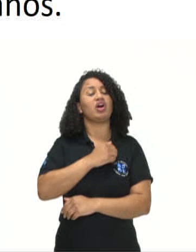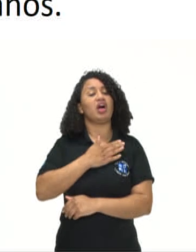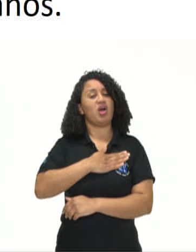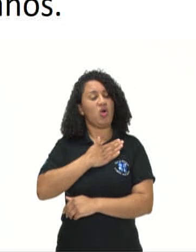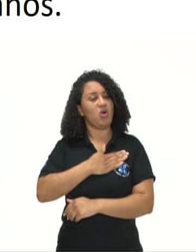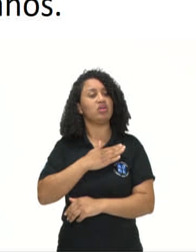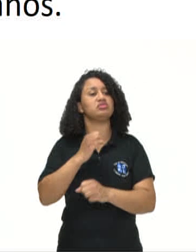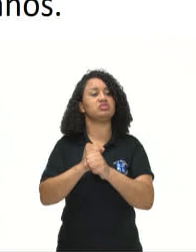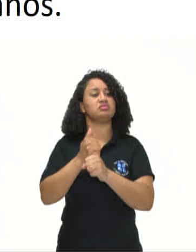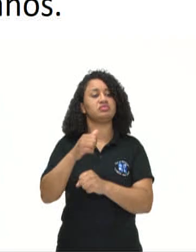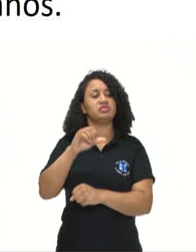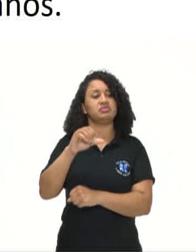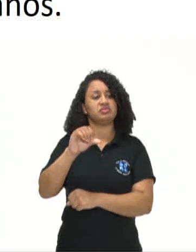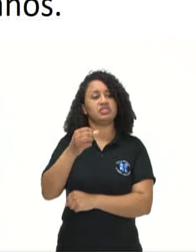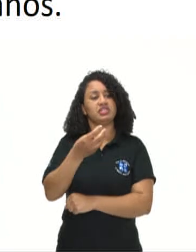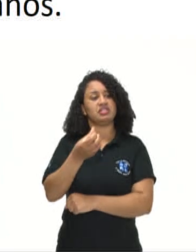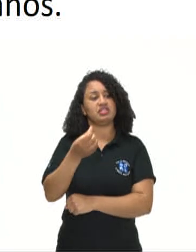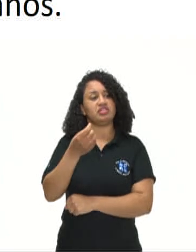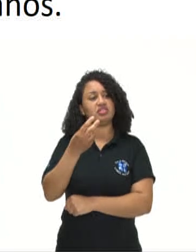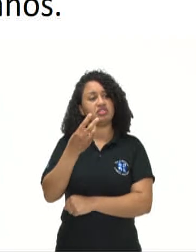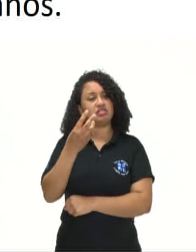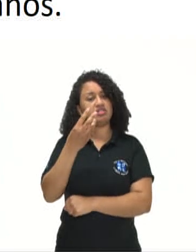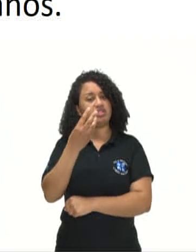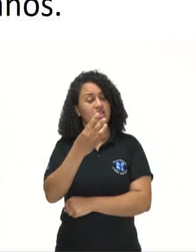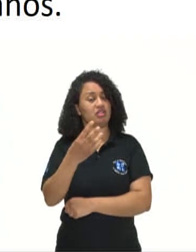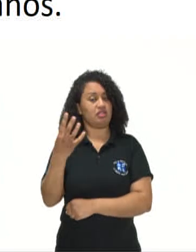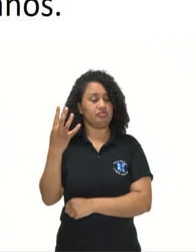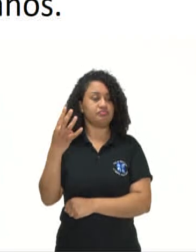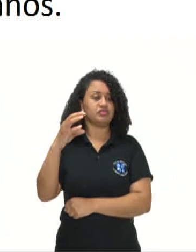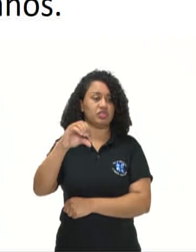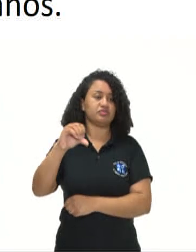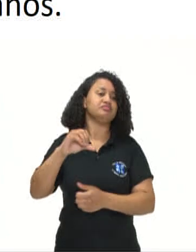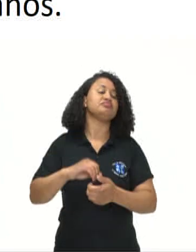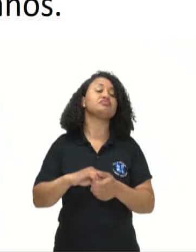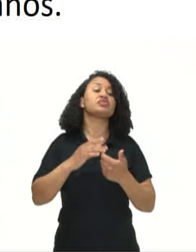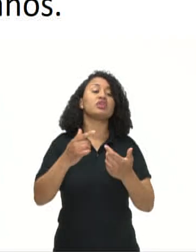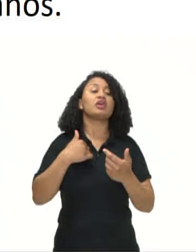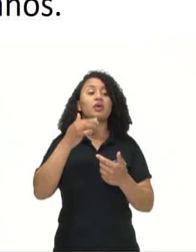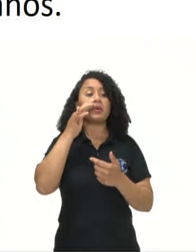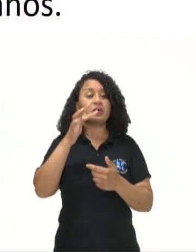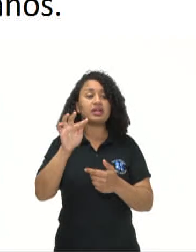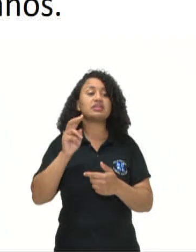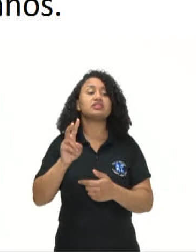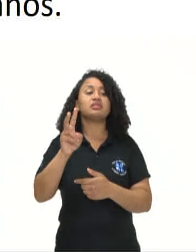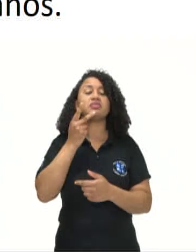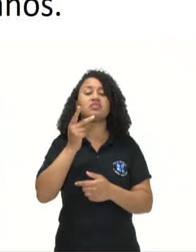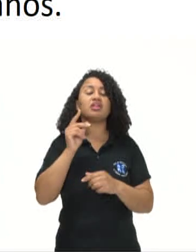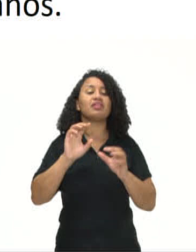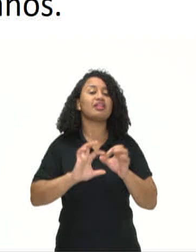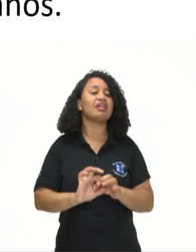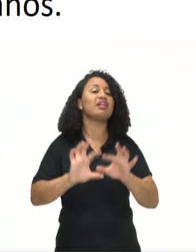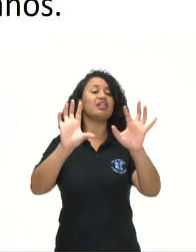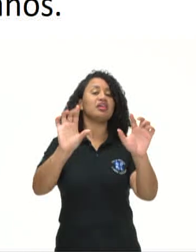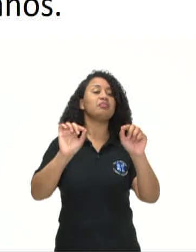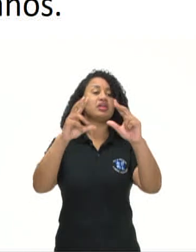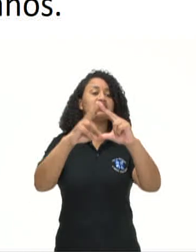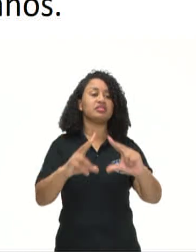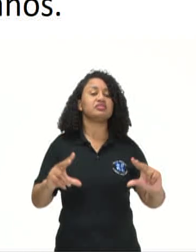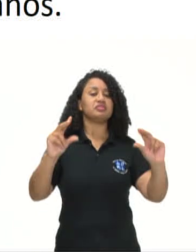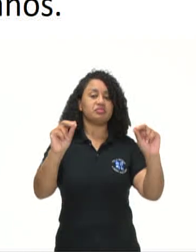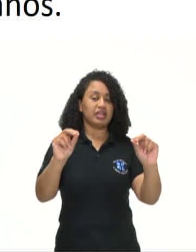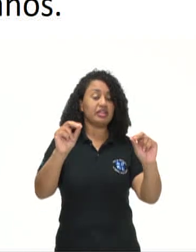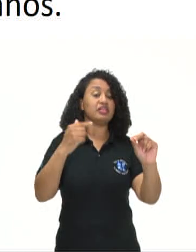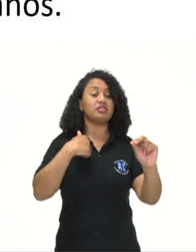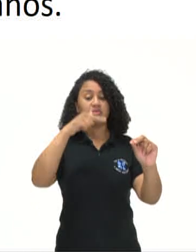1944. Em 26 de agosto de todos os anos, os franceses rememoram a chamada Liberação de Paris do